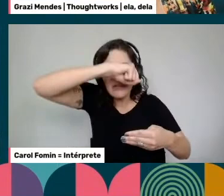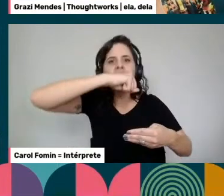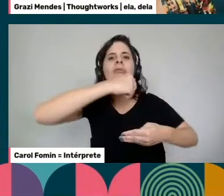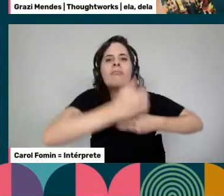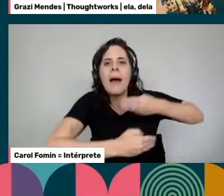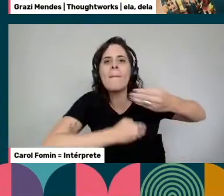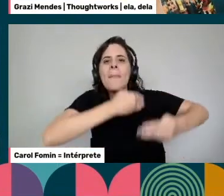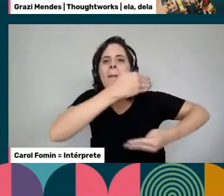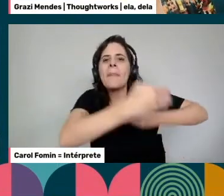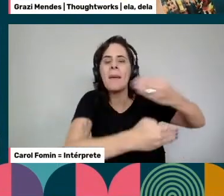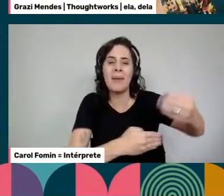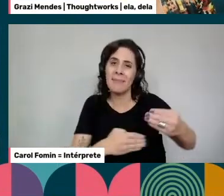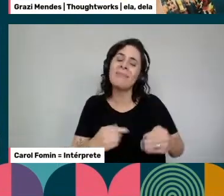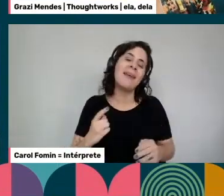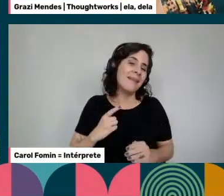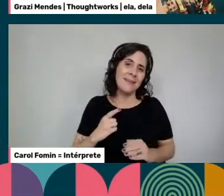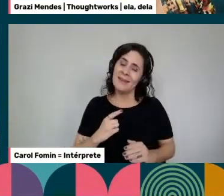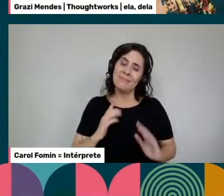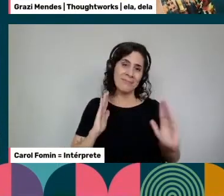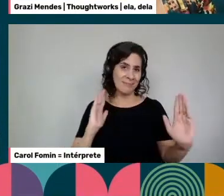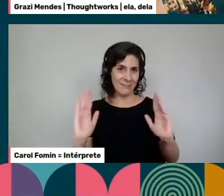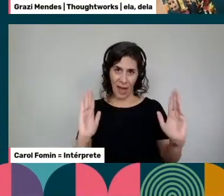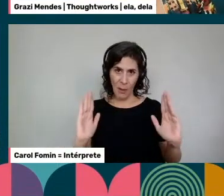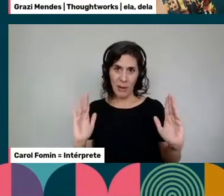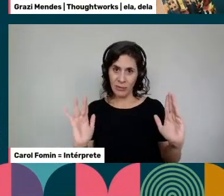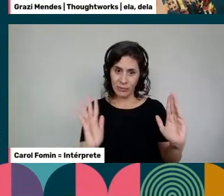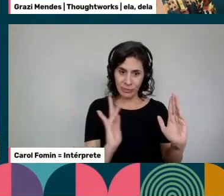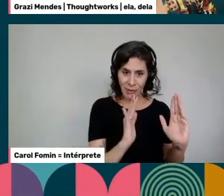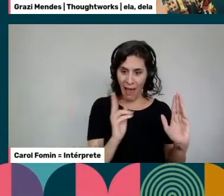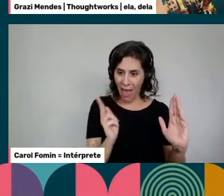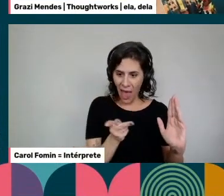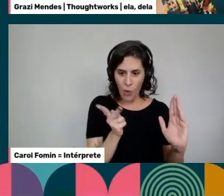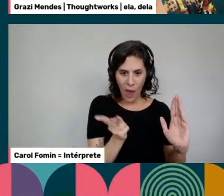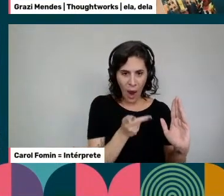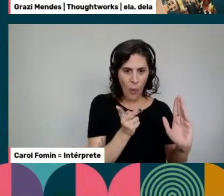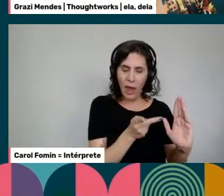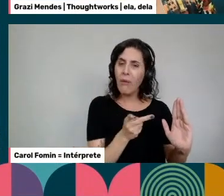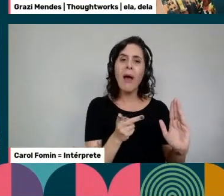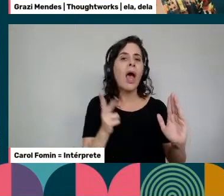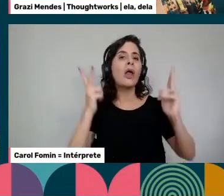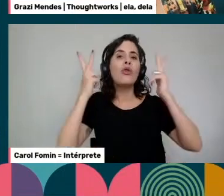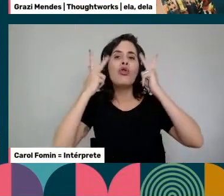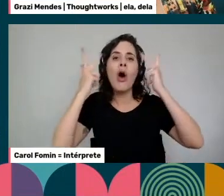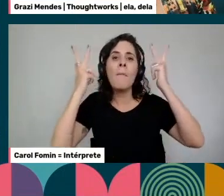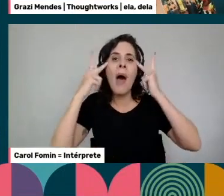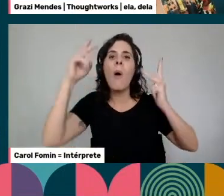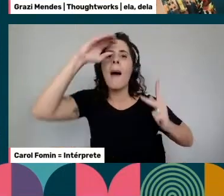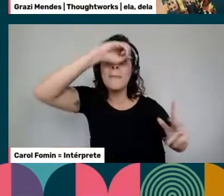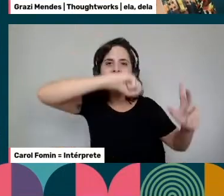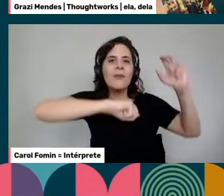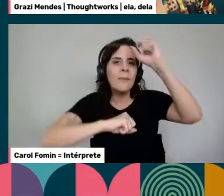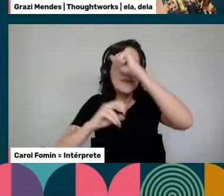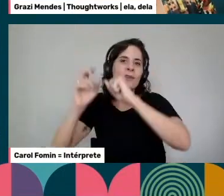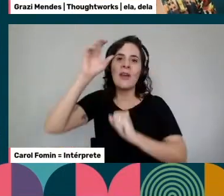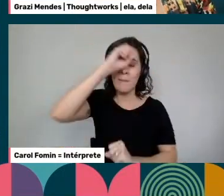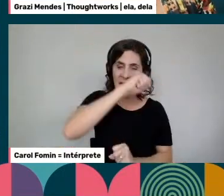gente cometer algumas gafes no meio do caminho, mas quando a gente comete gafes cercadas de pessoas que vivem